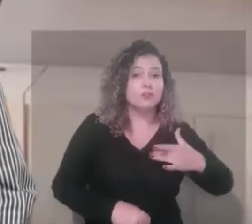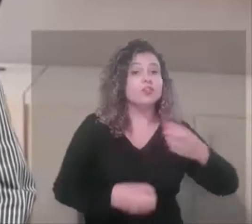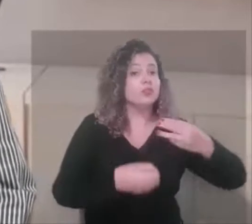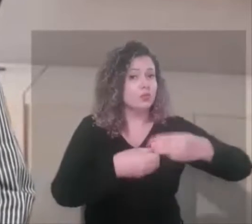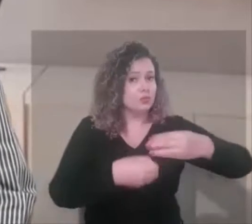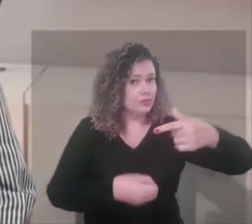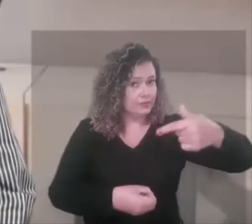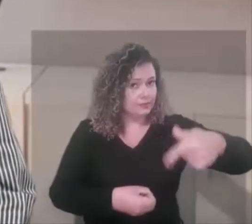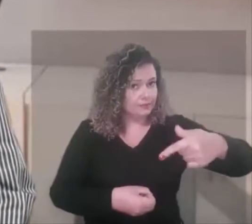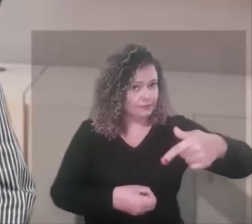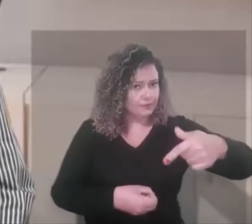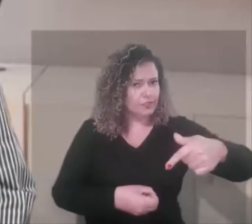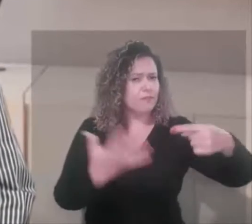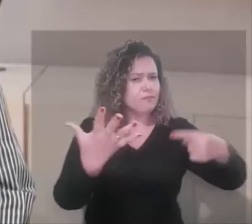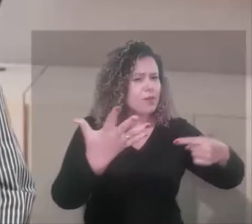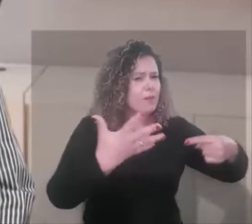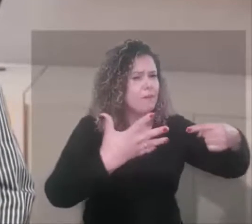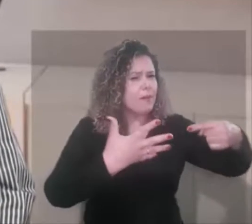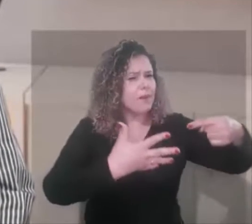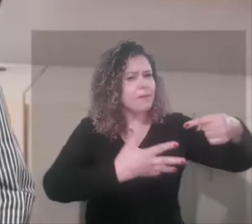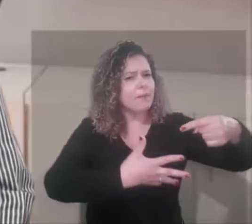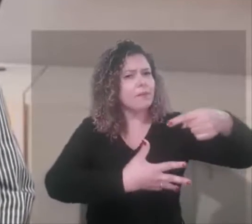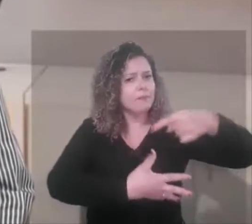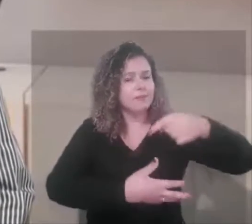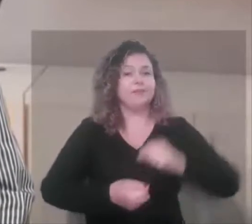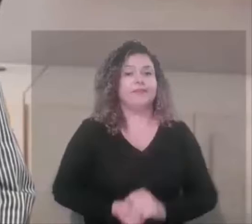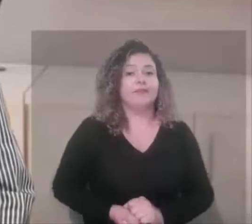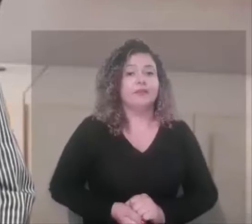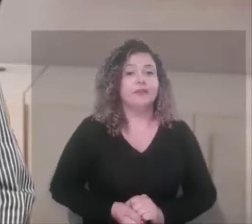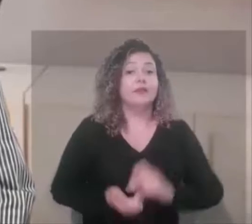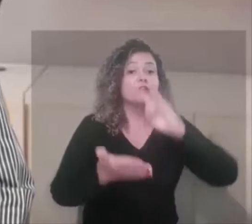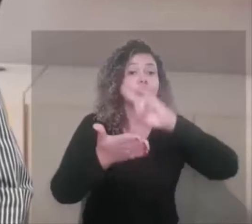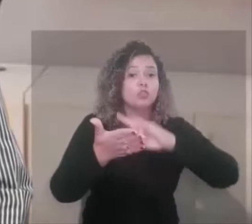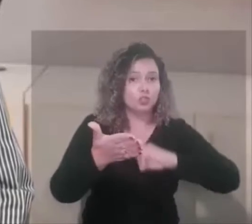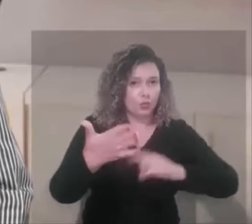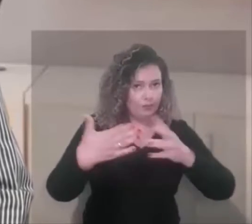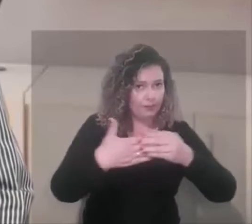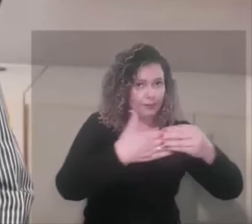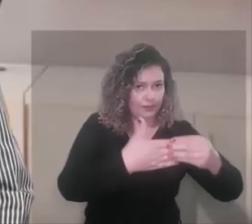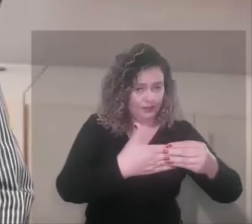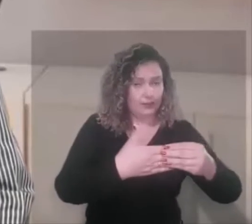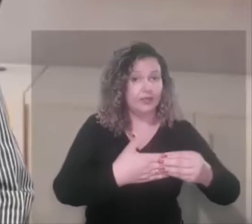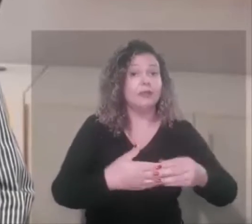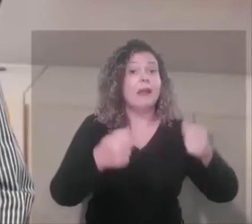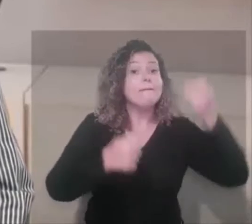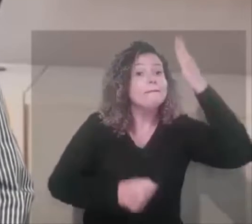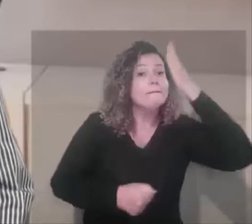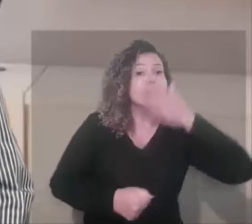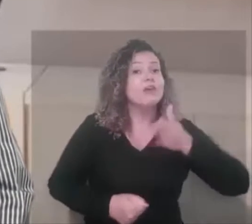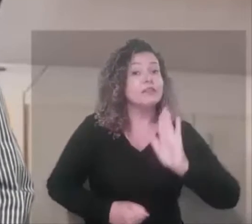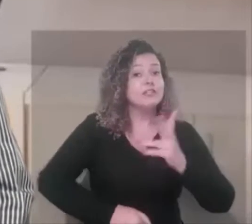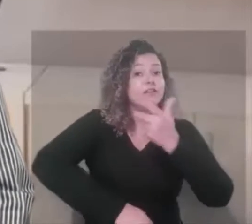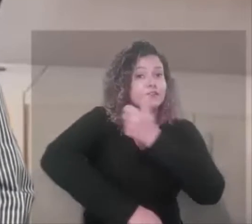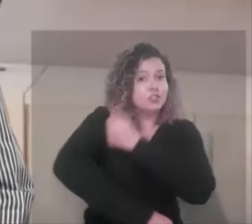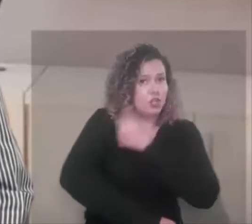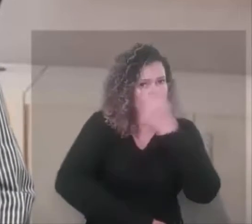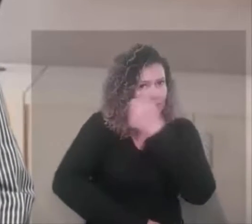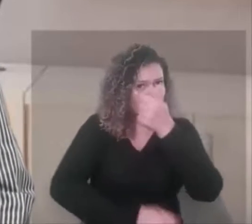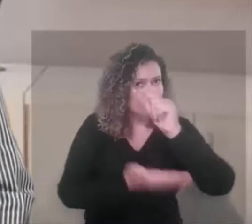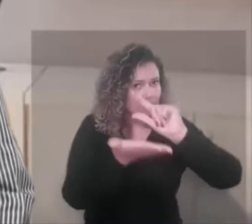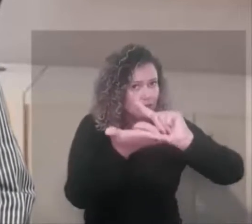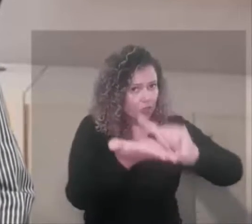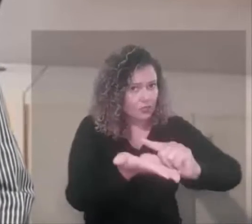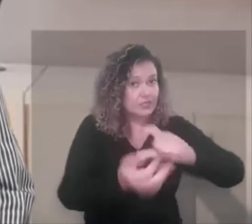Luzia, nas UBSs Cidade de Deus, Luxemburgo e Belo Vale, e nos ESFs Catarina, CDI 1,